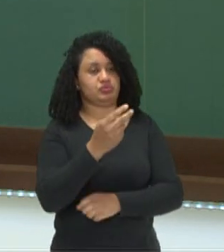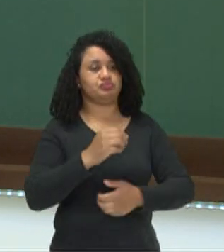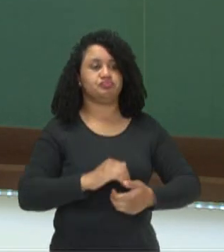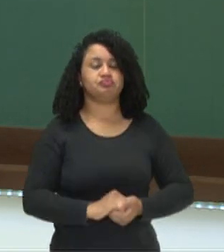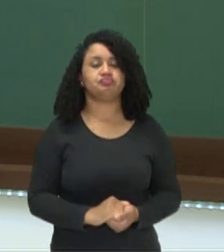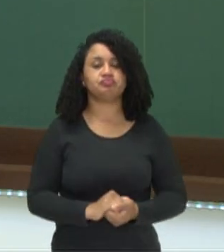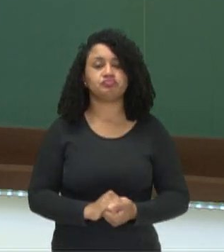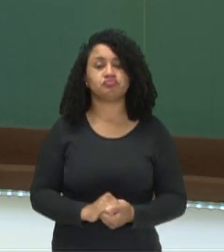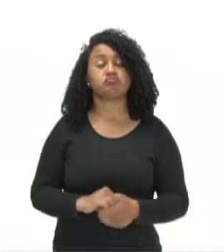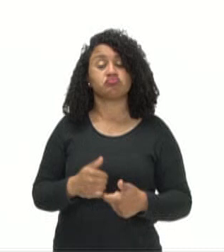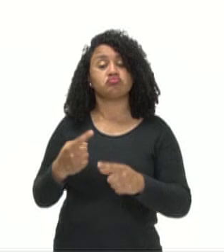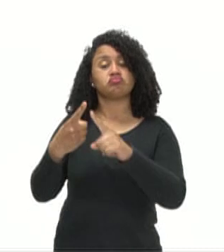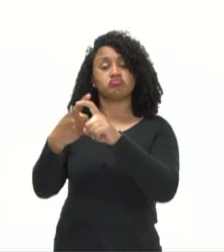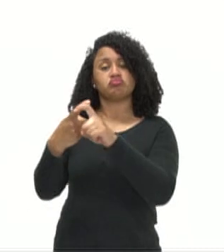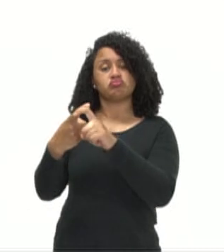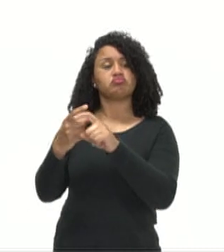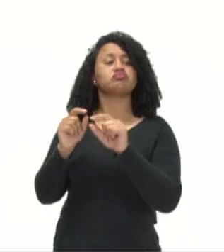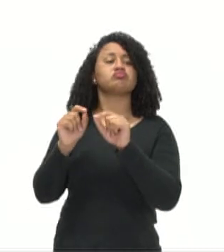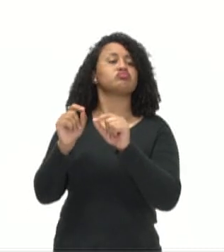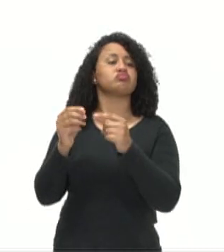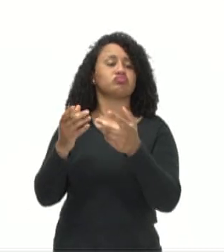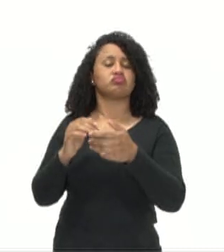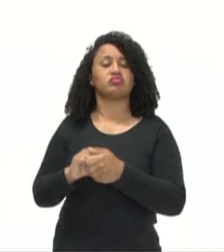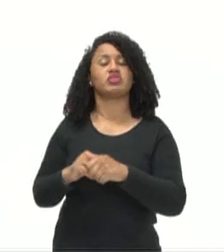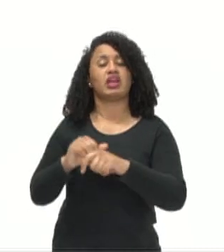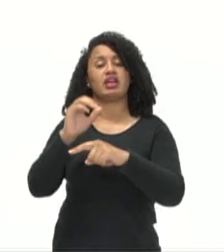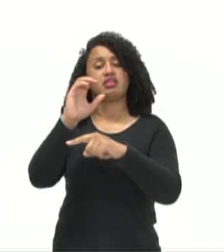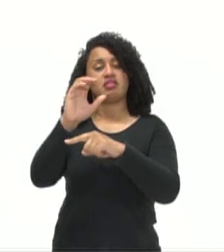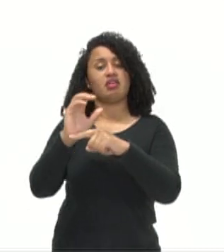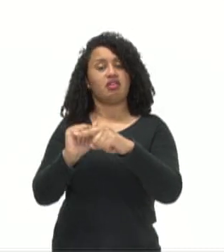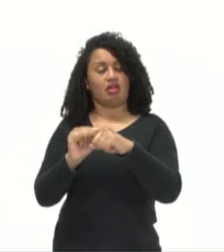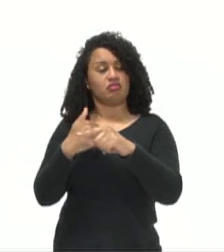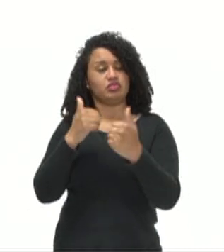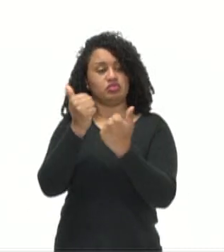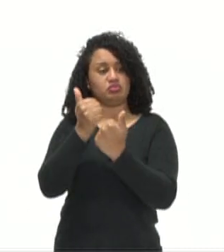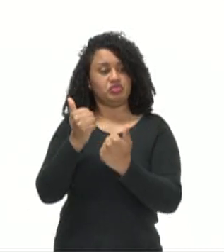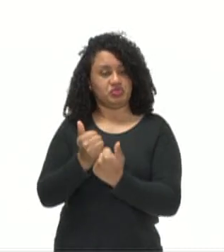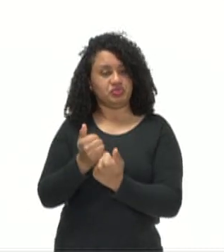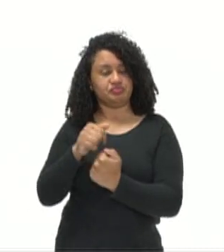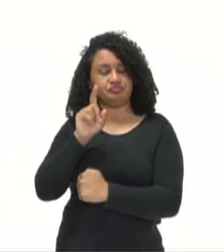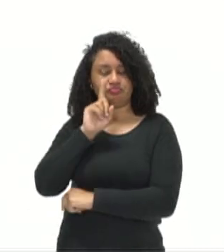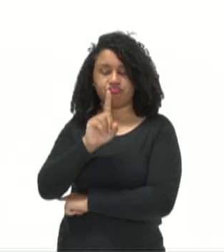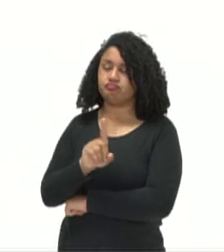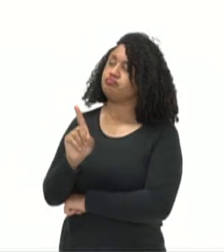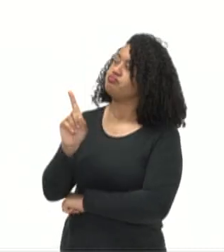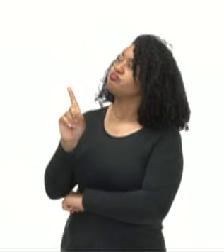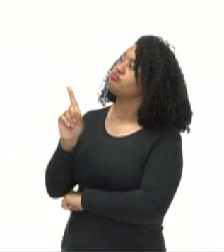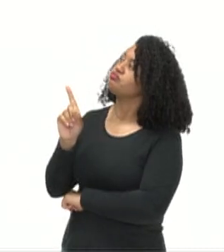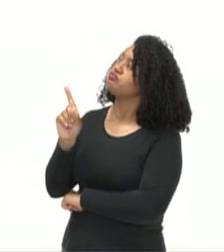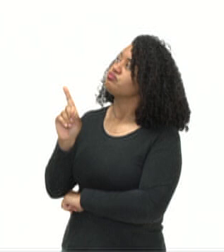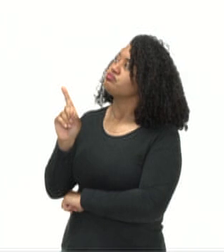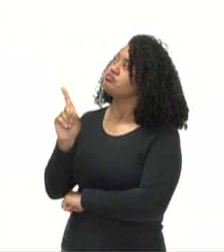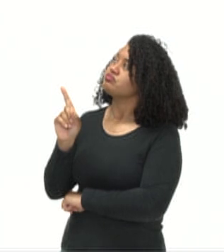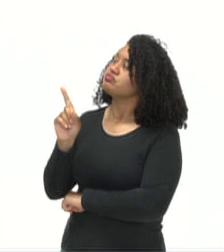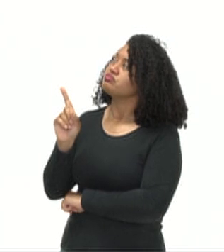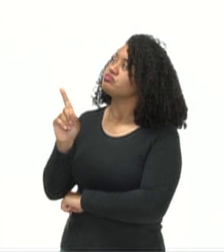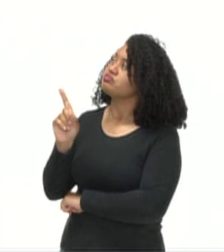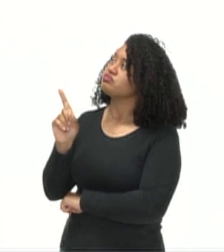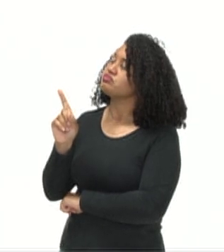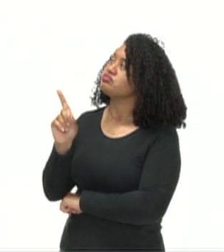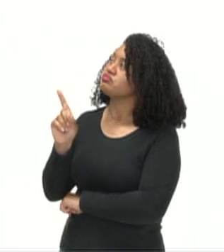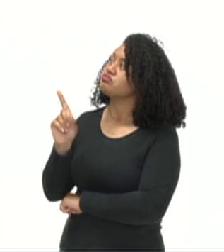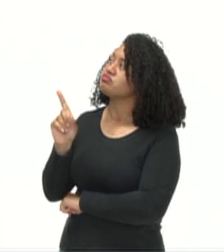as raízes. E o produto? C sobre A. Então, o C é menos 5 sobre 2. Aqui você pode manter